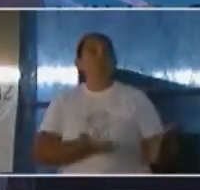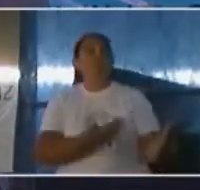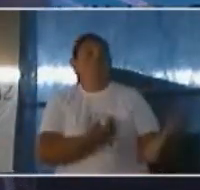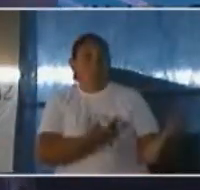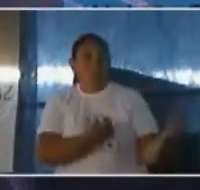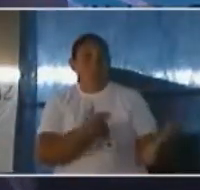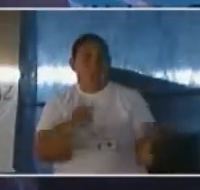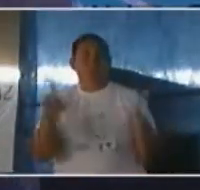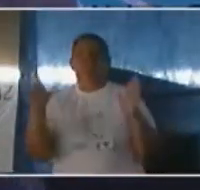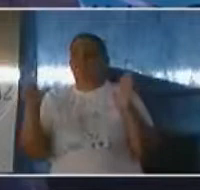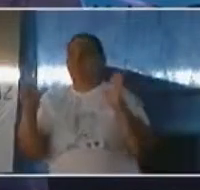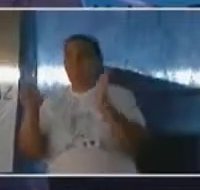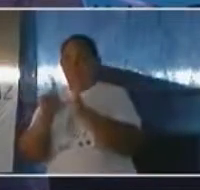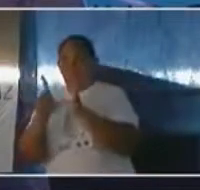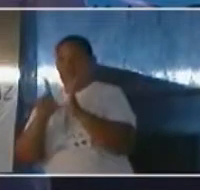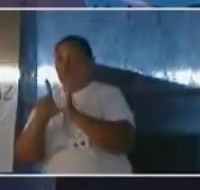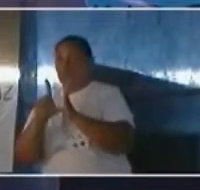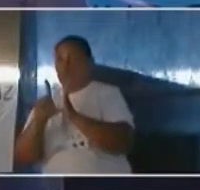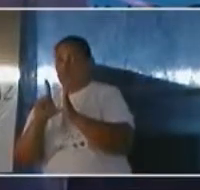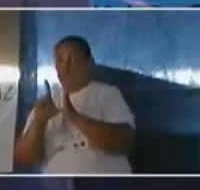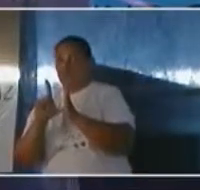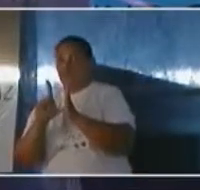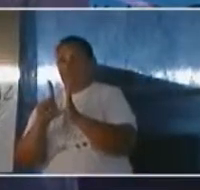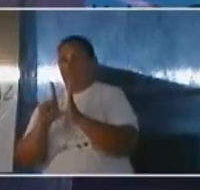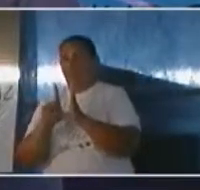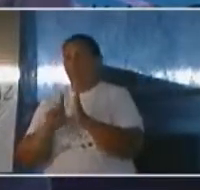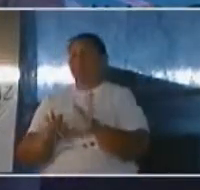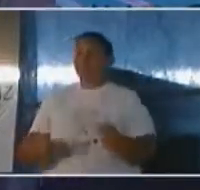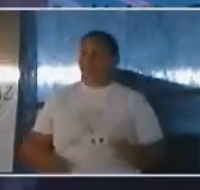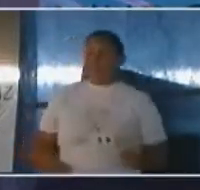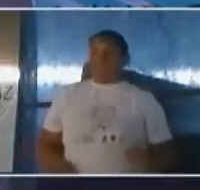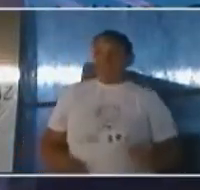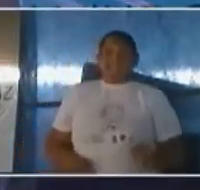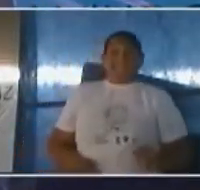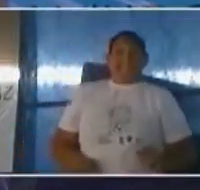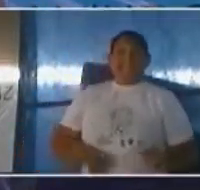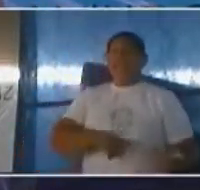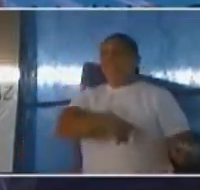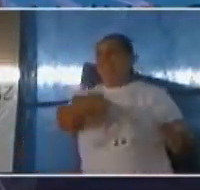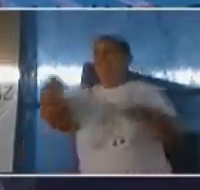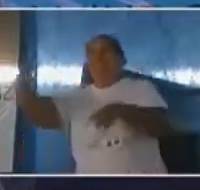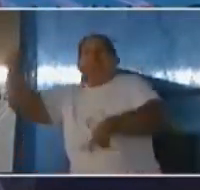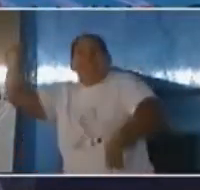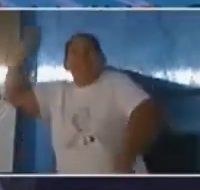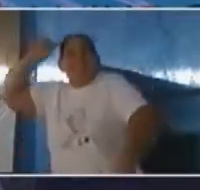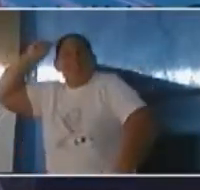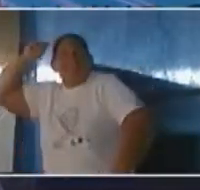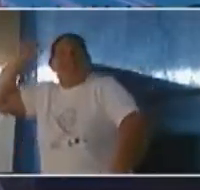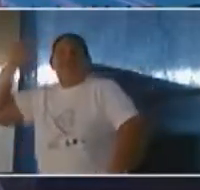evangélico-luteranos? Nós, pessoas de mais idade, de fé evangélica-luterana?